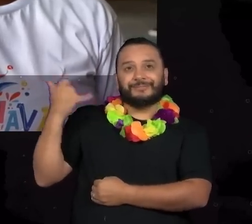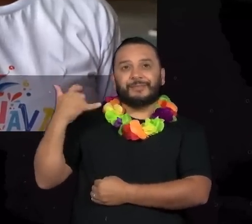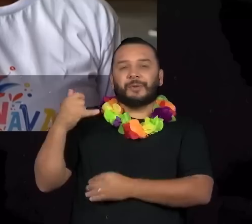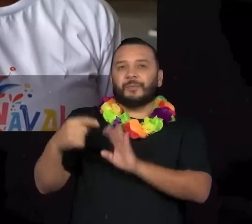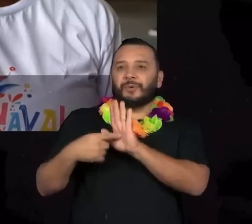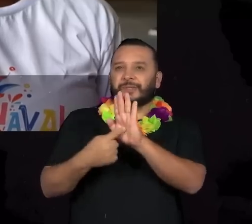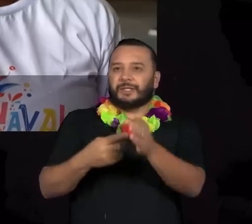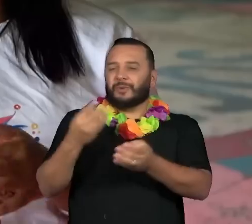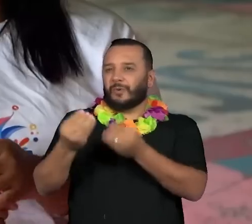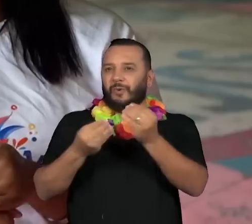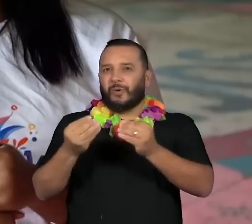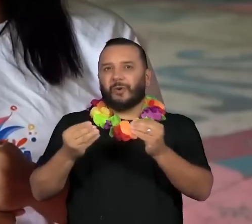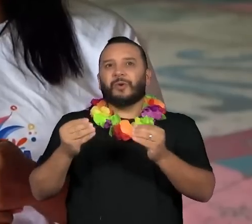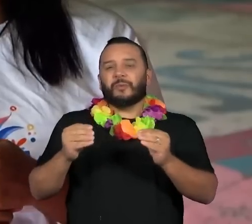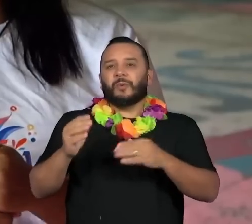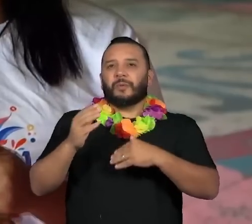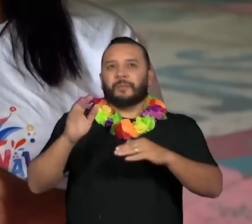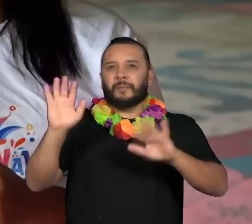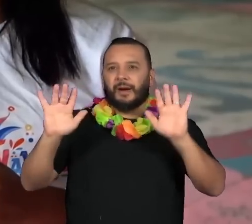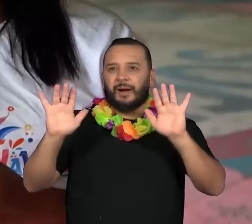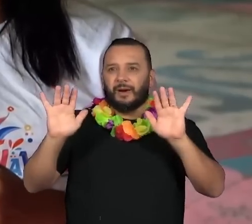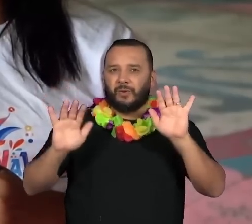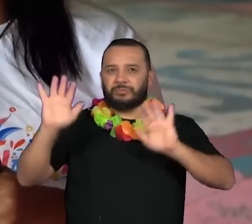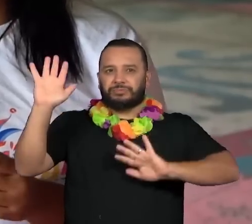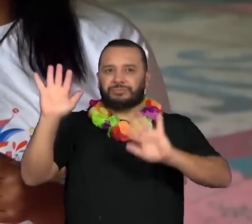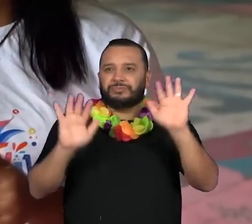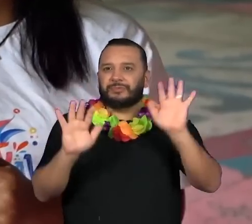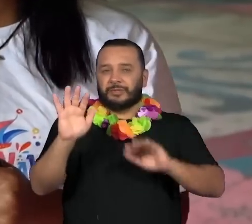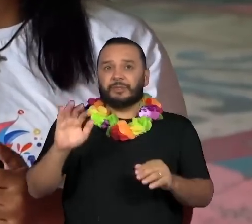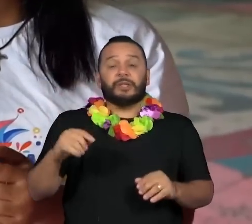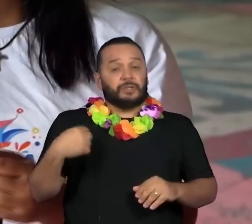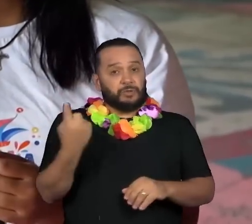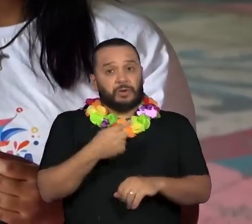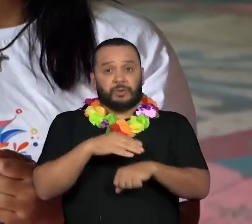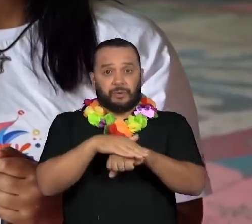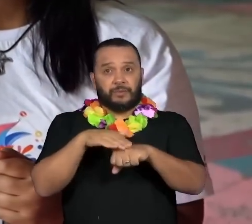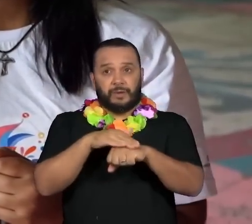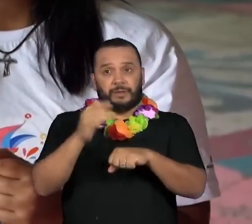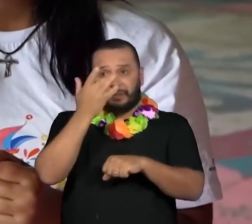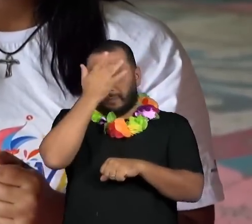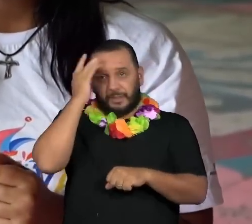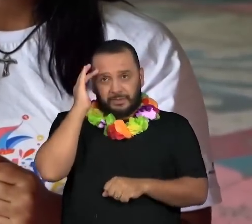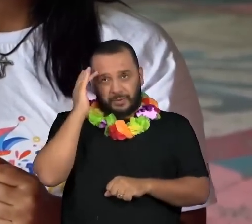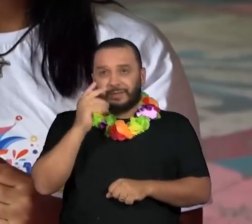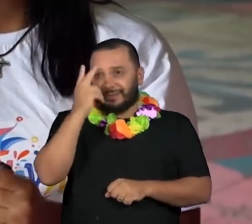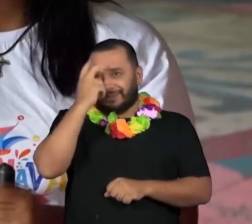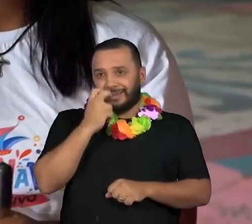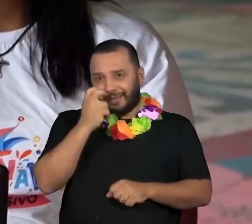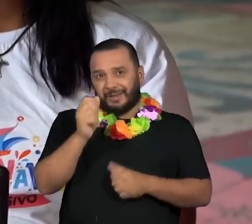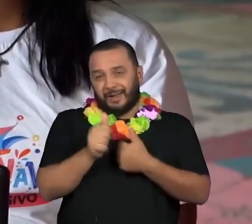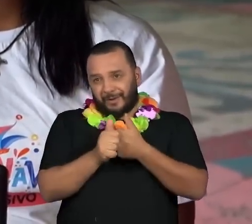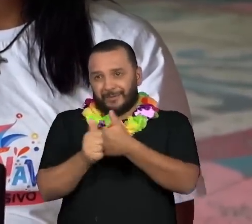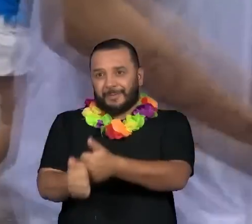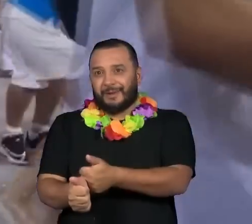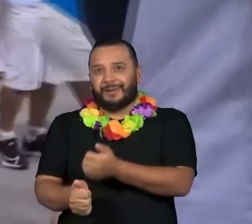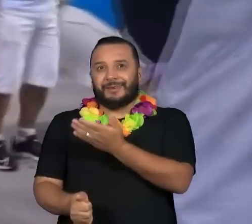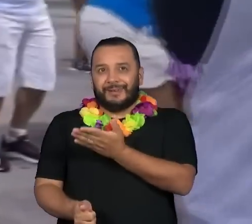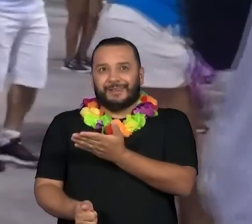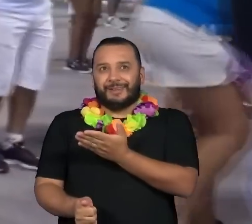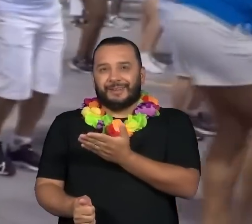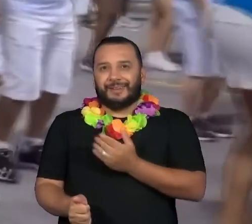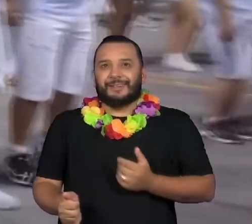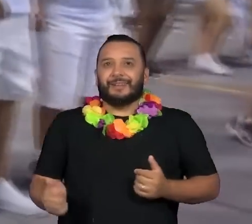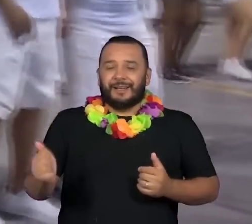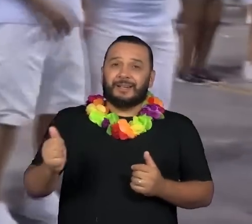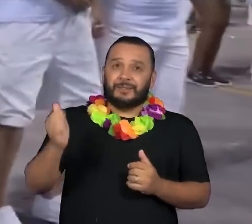mostrando gestos. Normalmente a gente conversa com a pessoa com deficiência visual que a gente vai acompanhar e essa pessoa vai